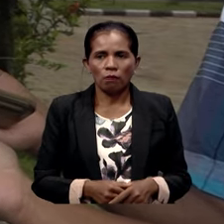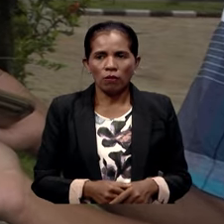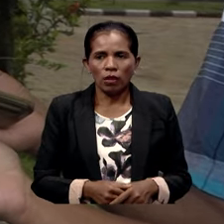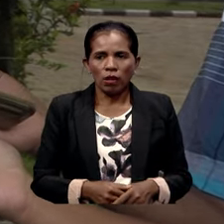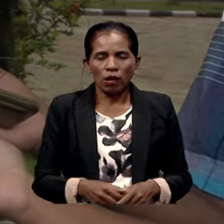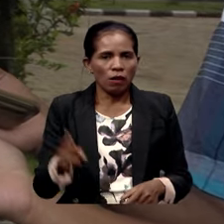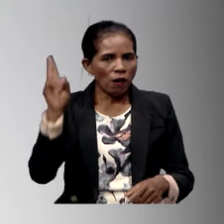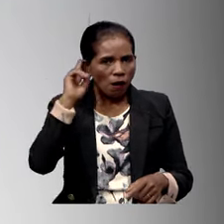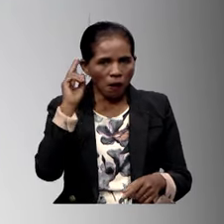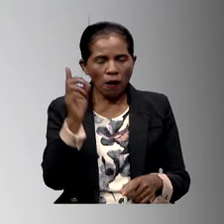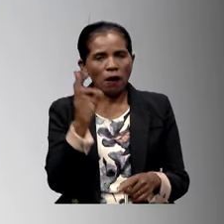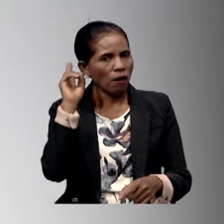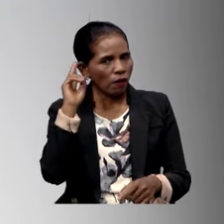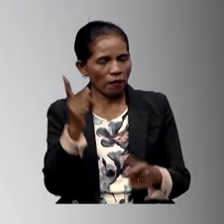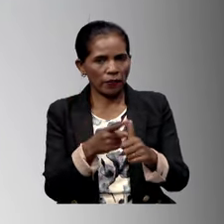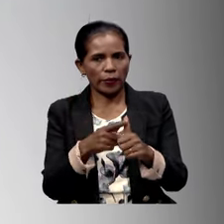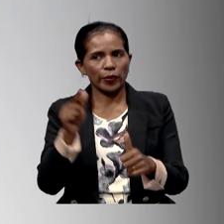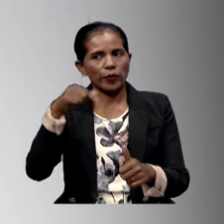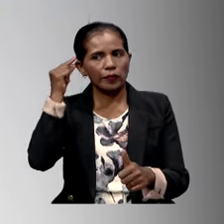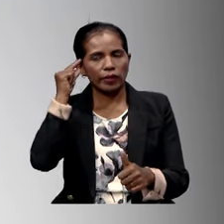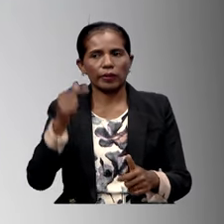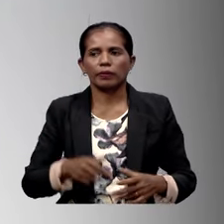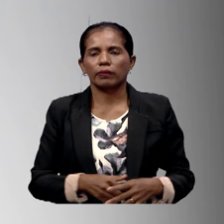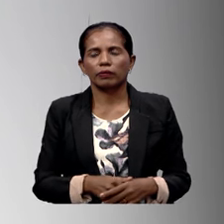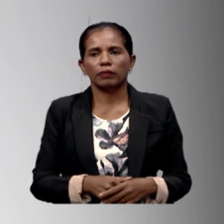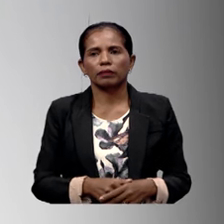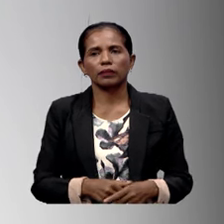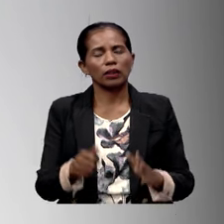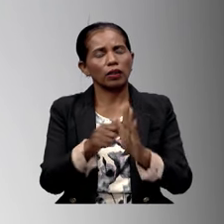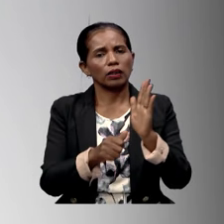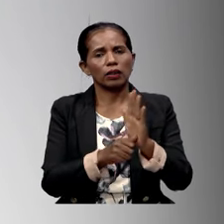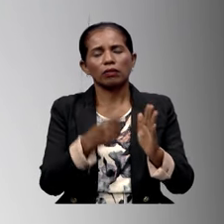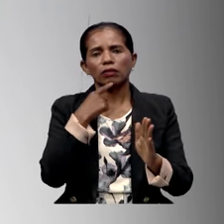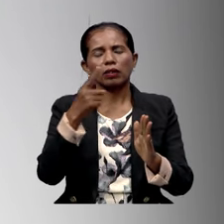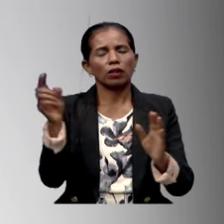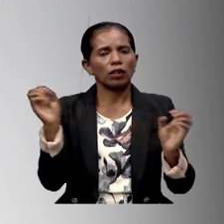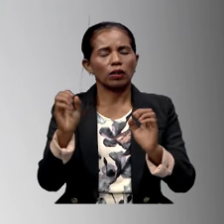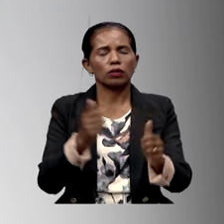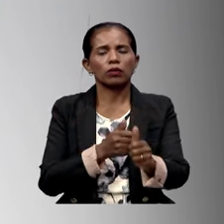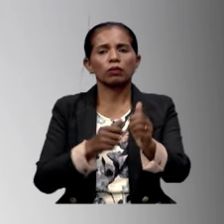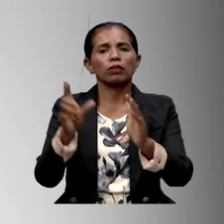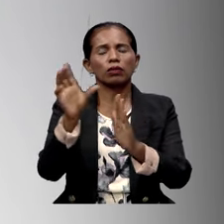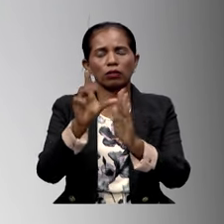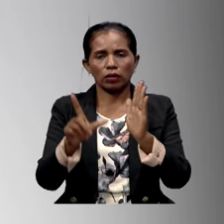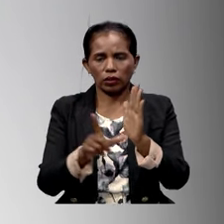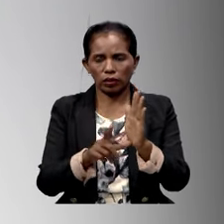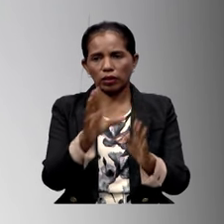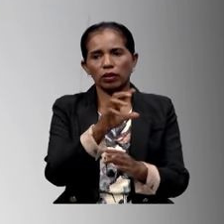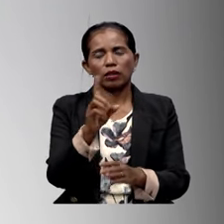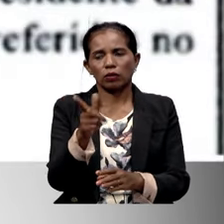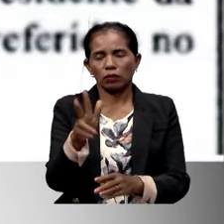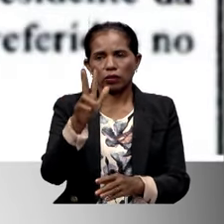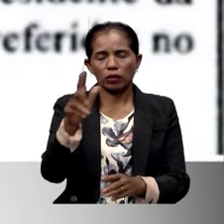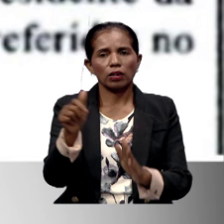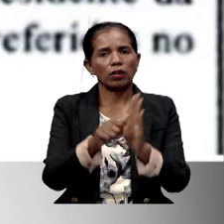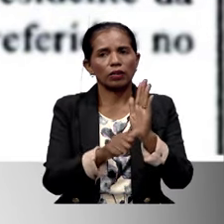tengrona uluk governo. Artigo principal nebe maksira considera inkonstitusional ia lei numero ronon resin rua bara ring ronon resin tolu ne makanesan